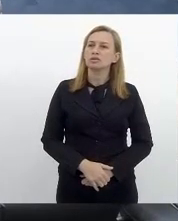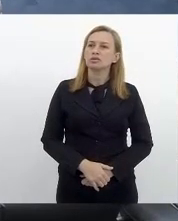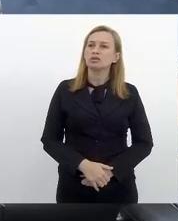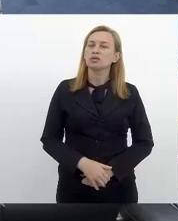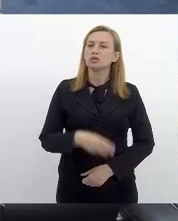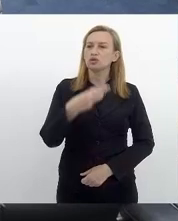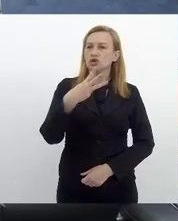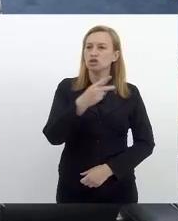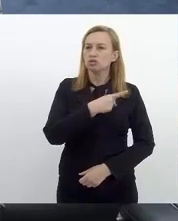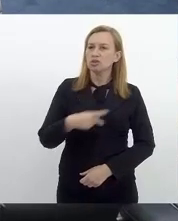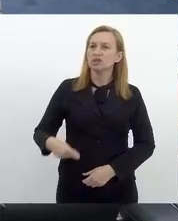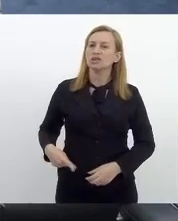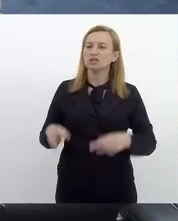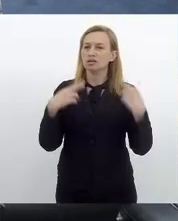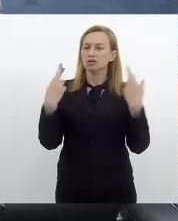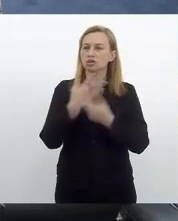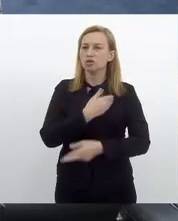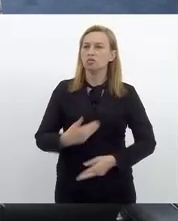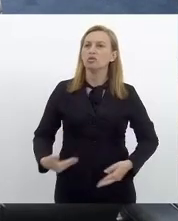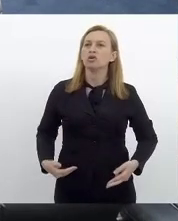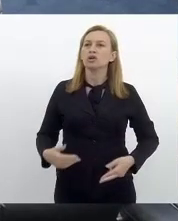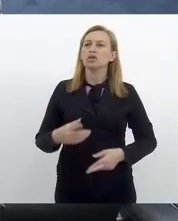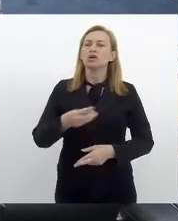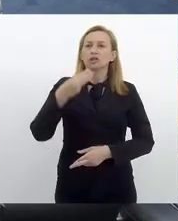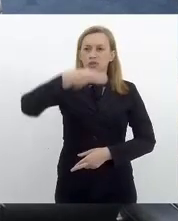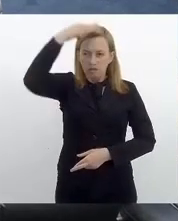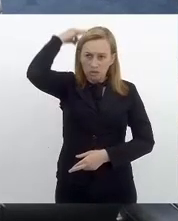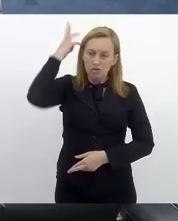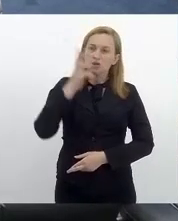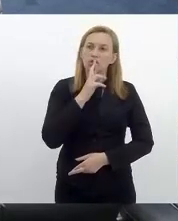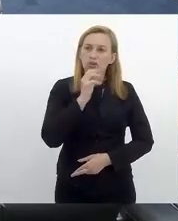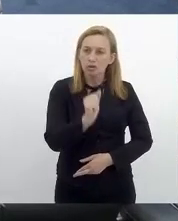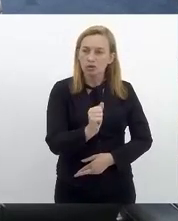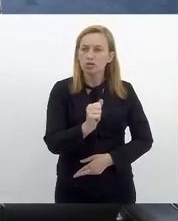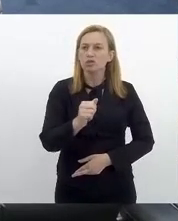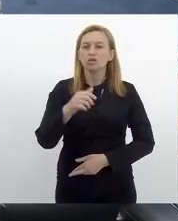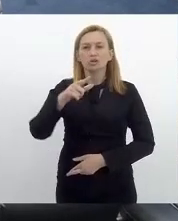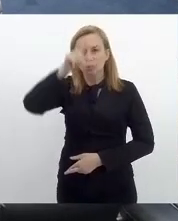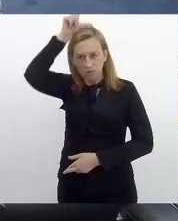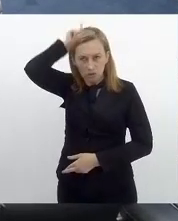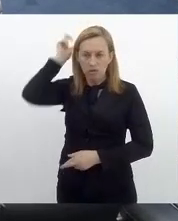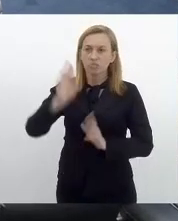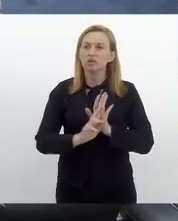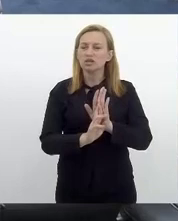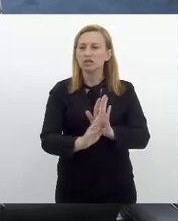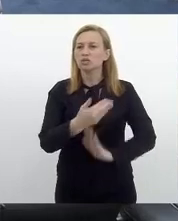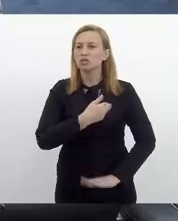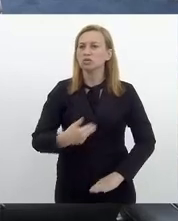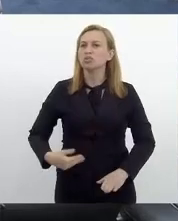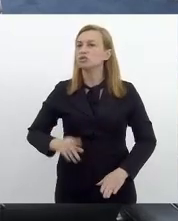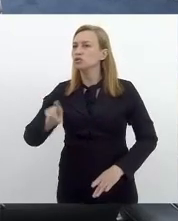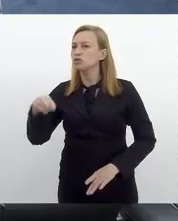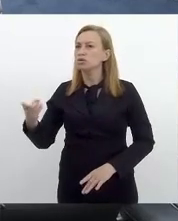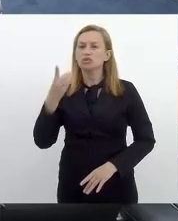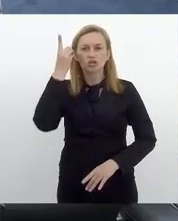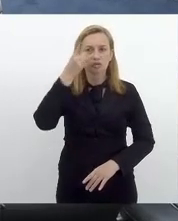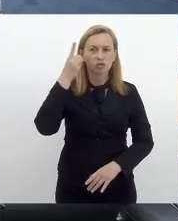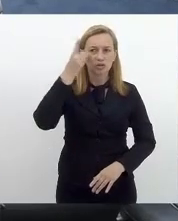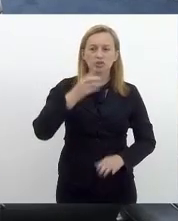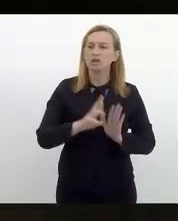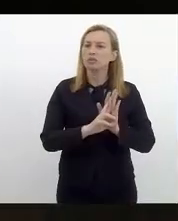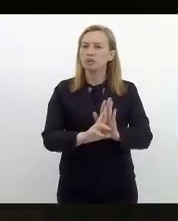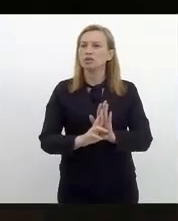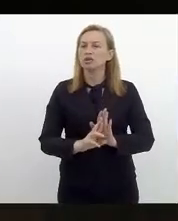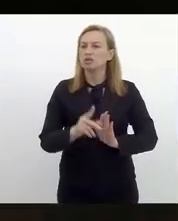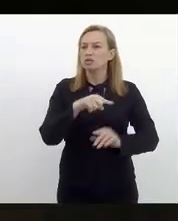três presidentes dessa audiência pública de Márcio Pacheco Rodrigo Amorim dos Paulo os representantes do governo os demais deputados e as